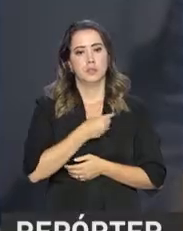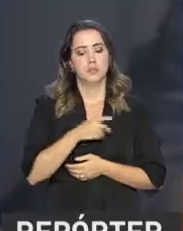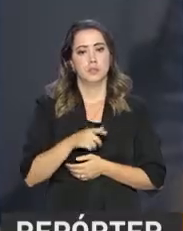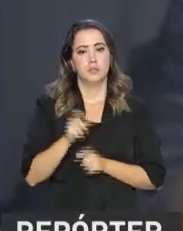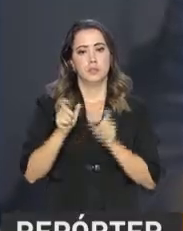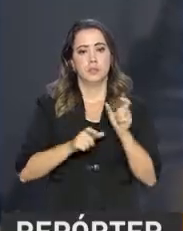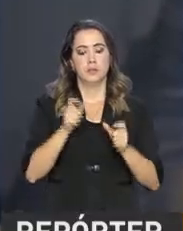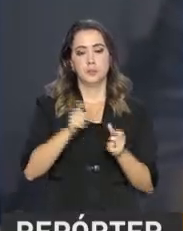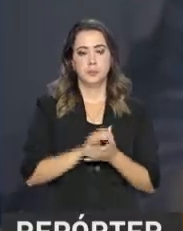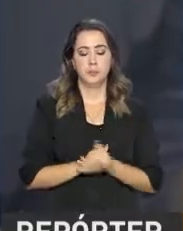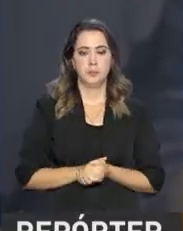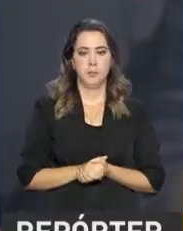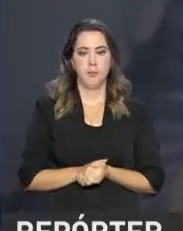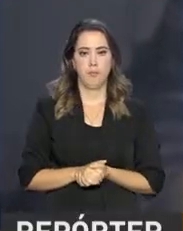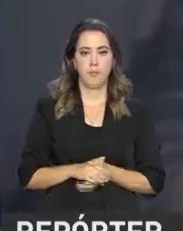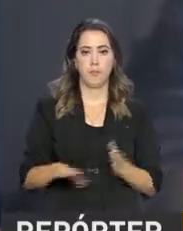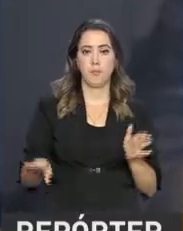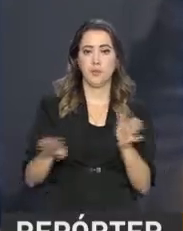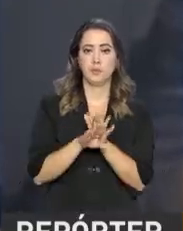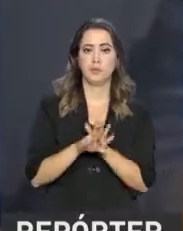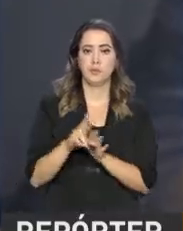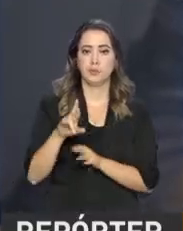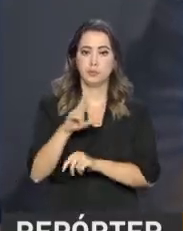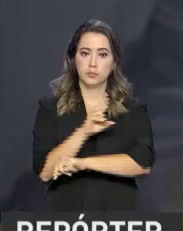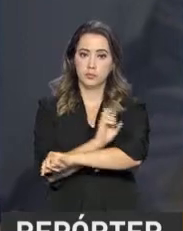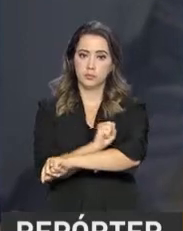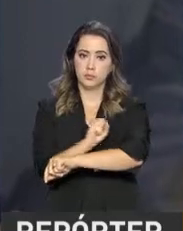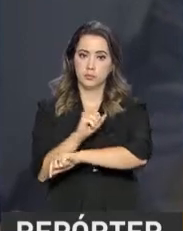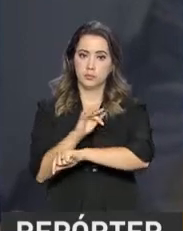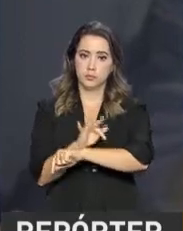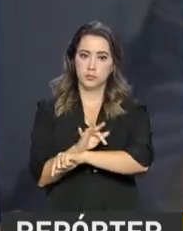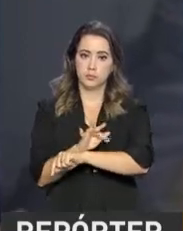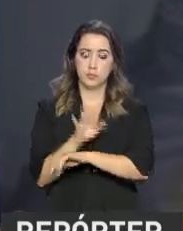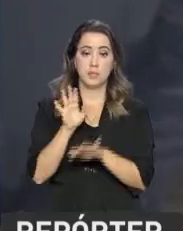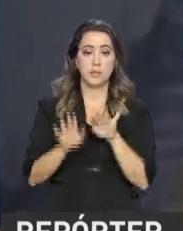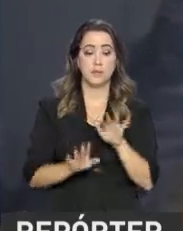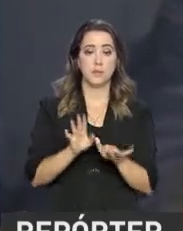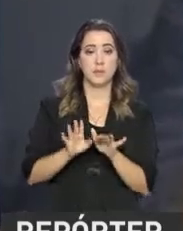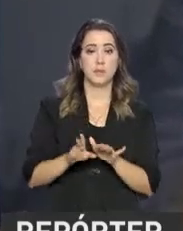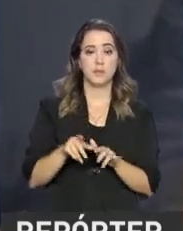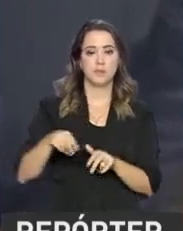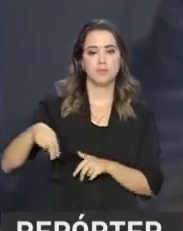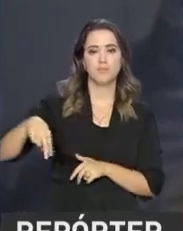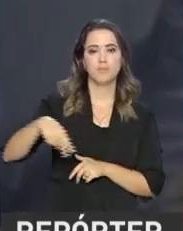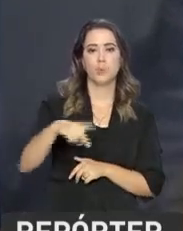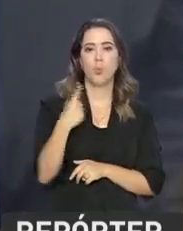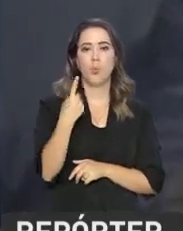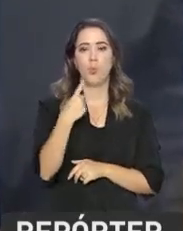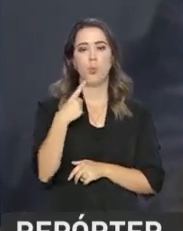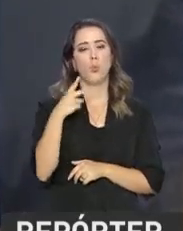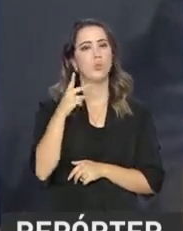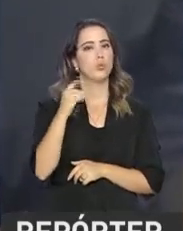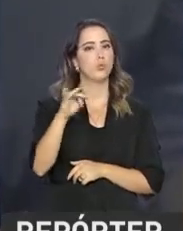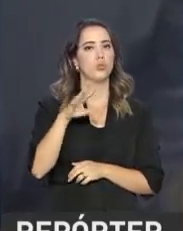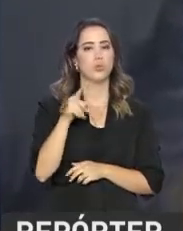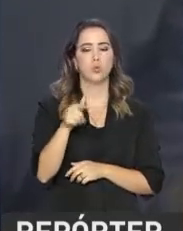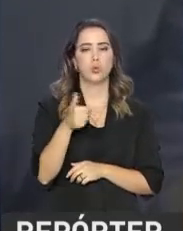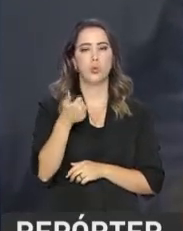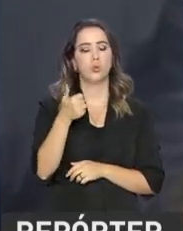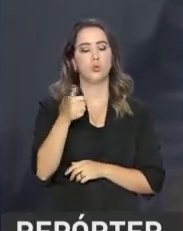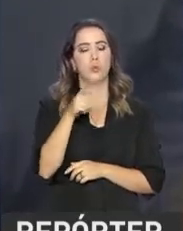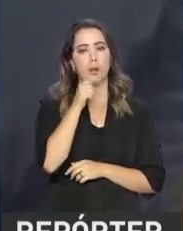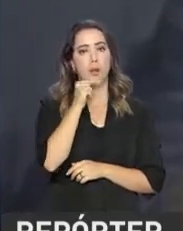chegada do rio para essas pessoas que andam, às vezes, até um dia inteiro para uma lata d'água é muito importante. Eu acredito que